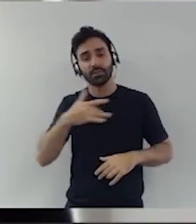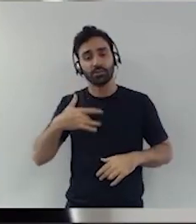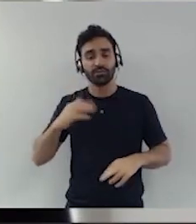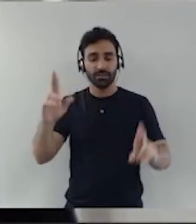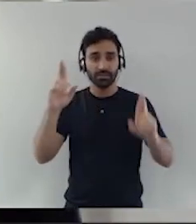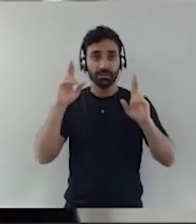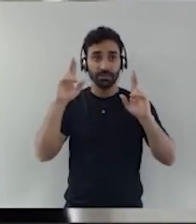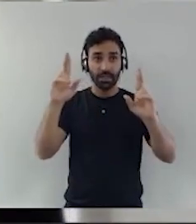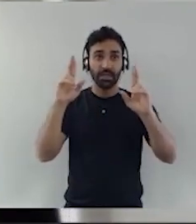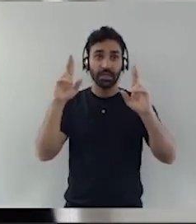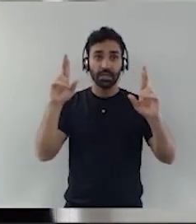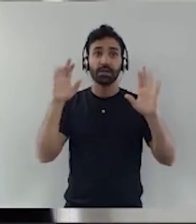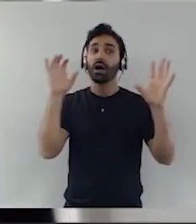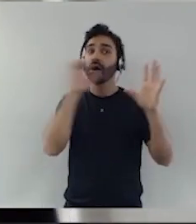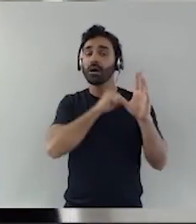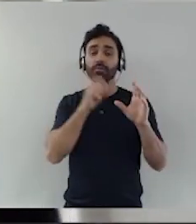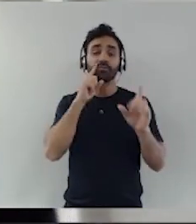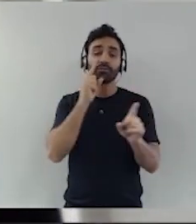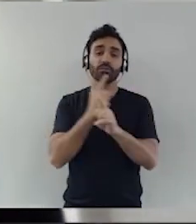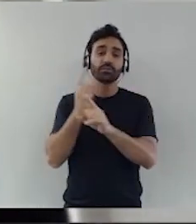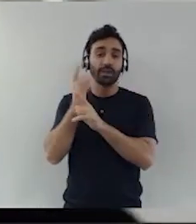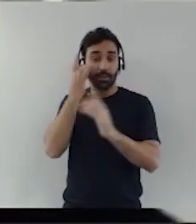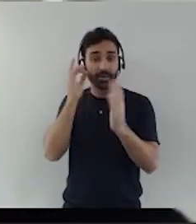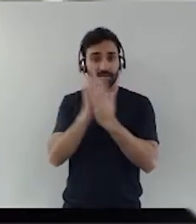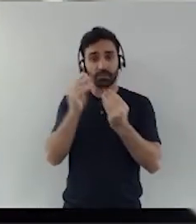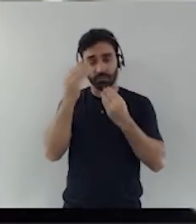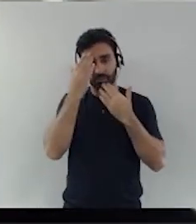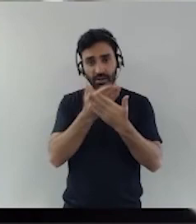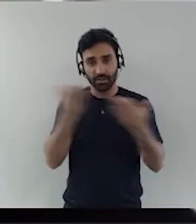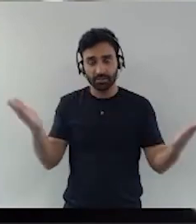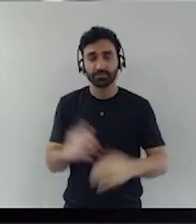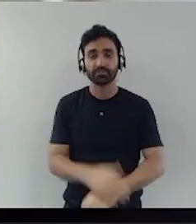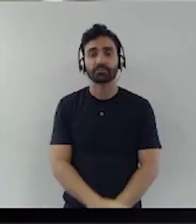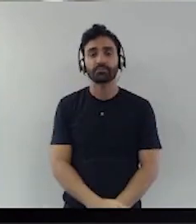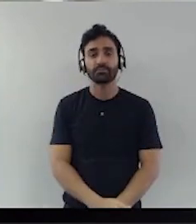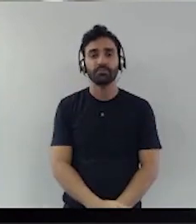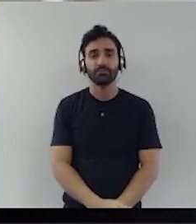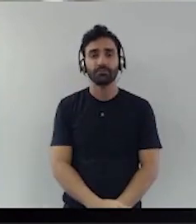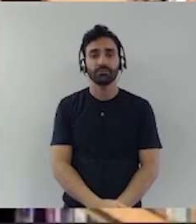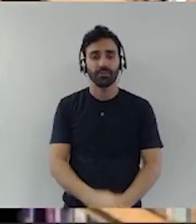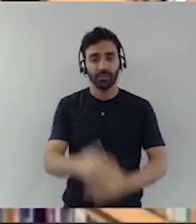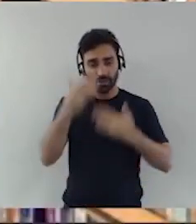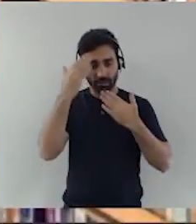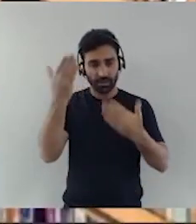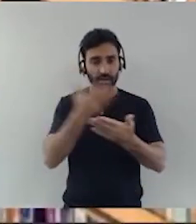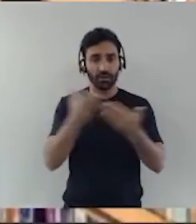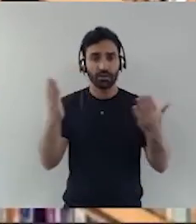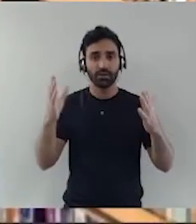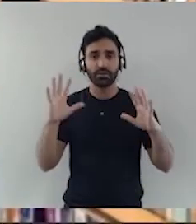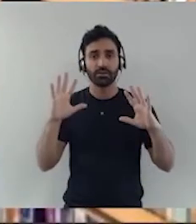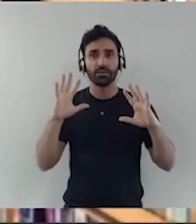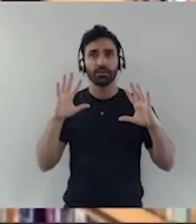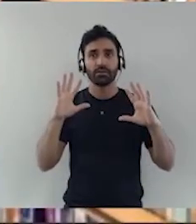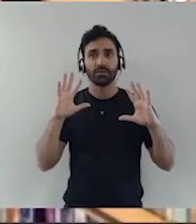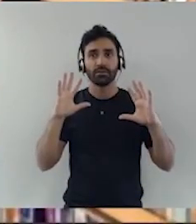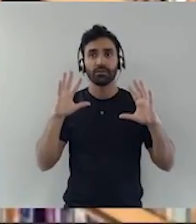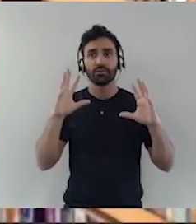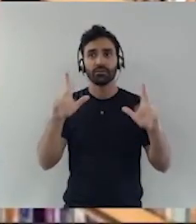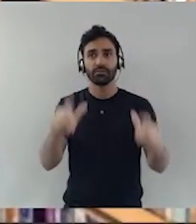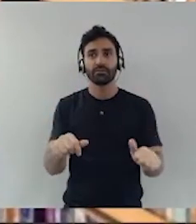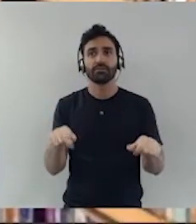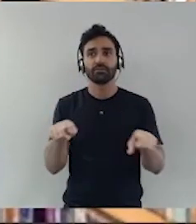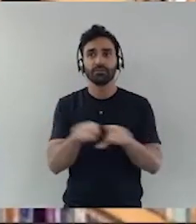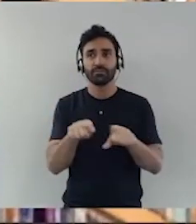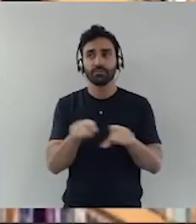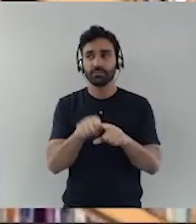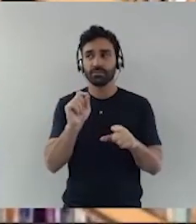espero em breve revê-los presencialmente. Muito obrigado. Obrigado a todos, né? Agradecer à professora Alessia,